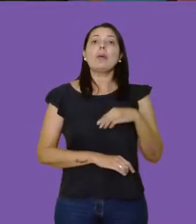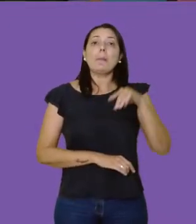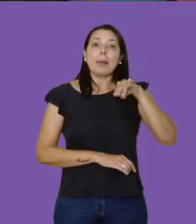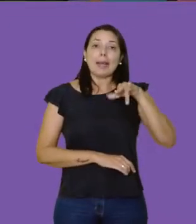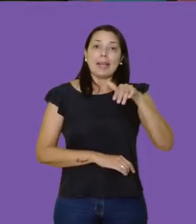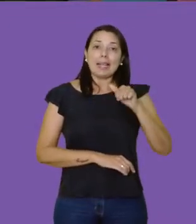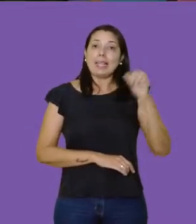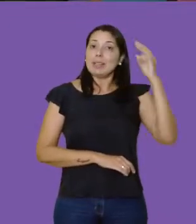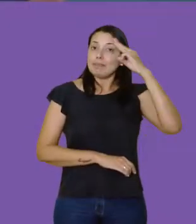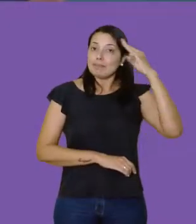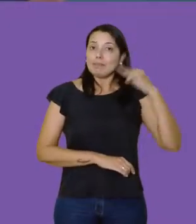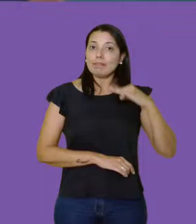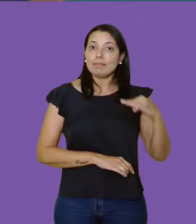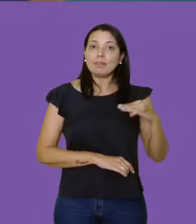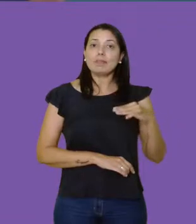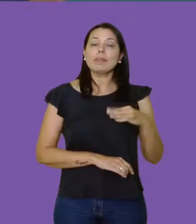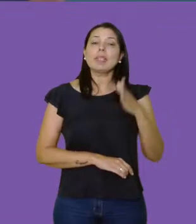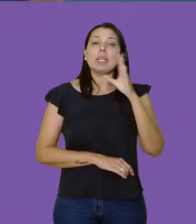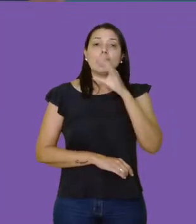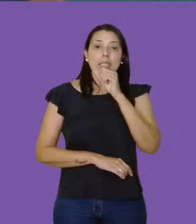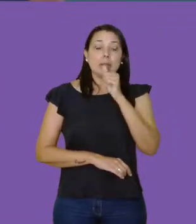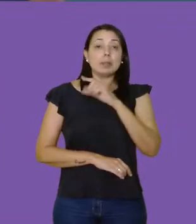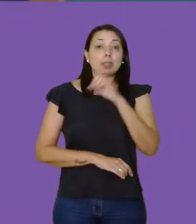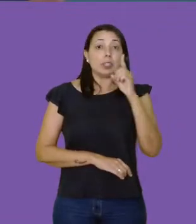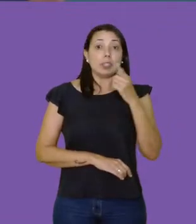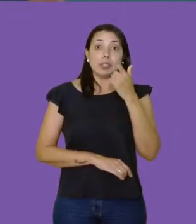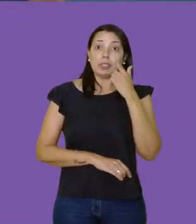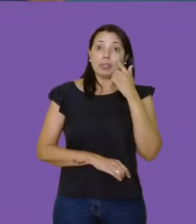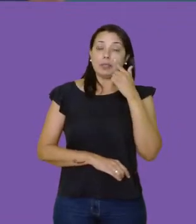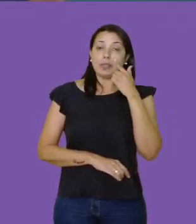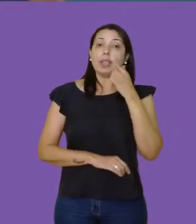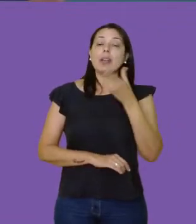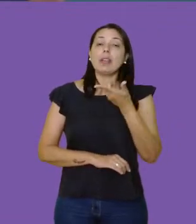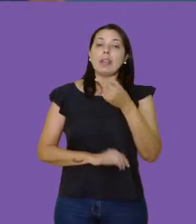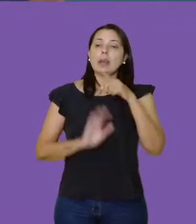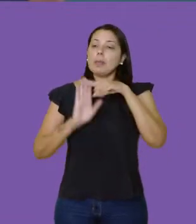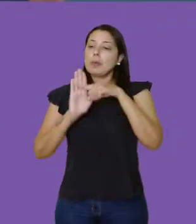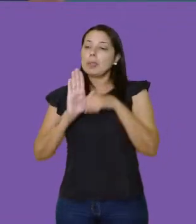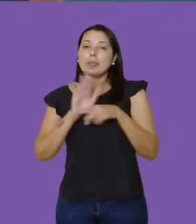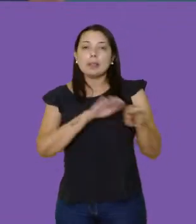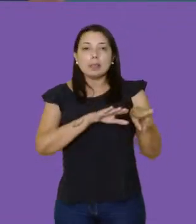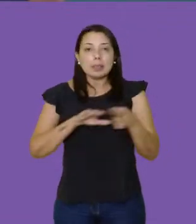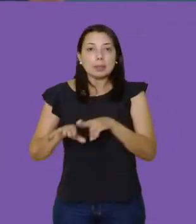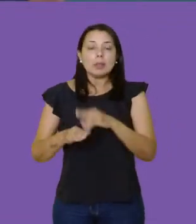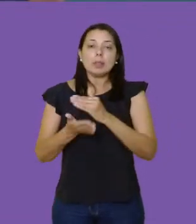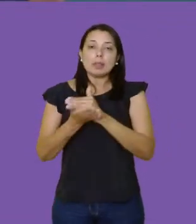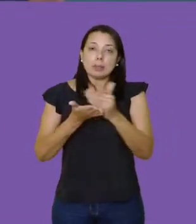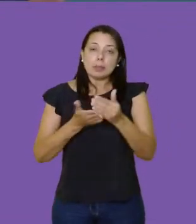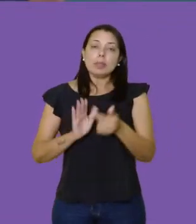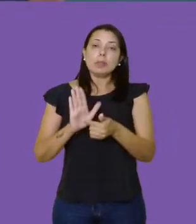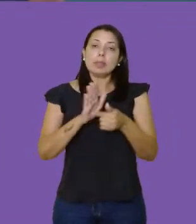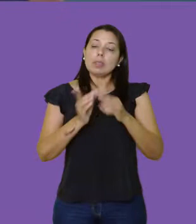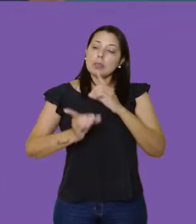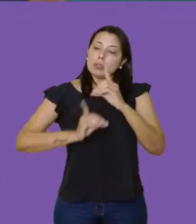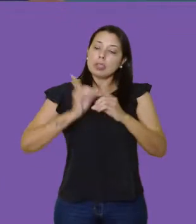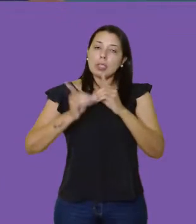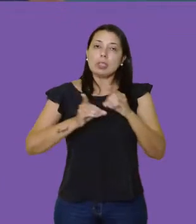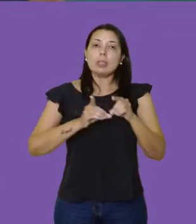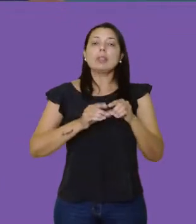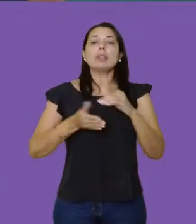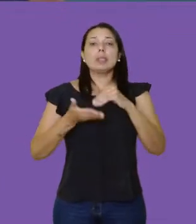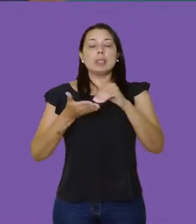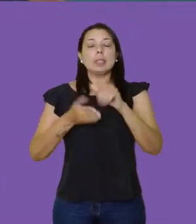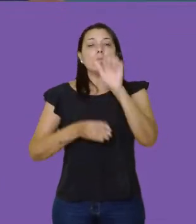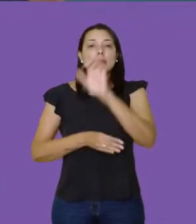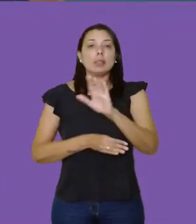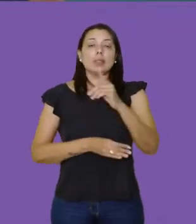meu sinal de Libras. Sábado é dia de revermos os destaques da nossa semana e a gente começa mostrando a conversa da secretária nacional de